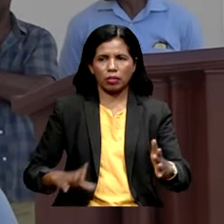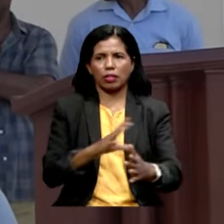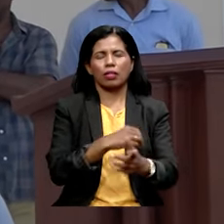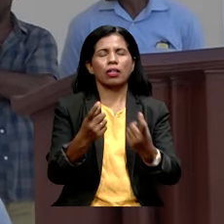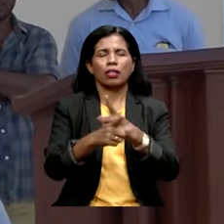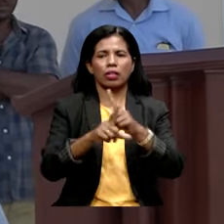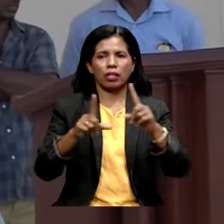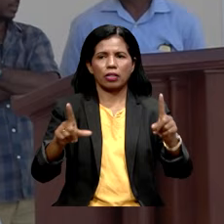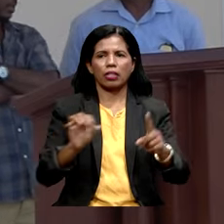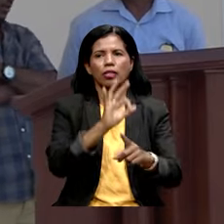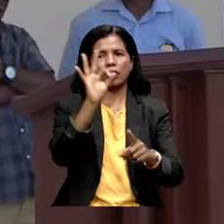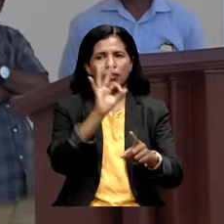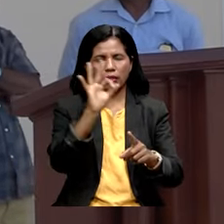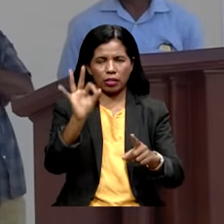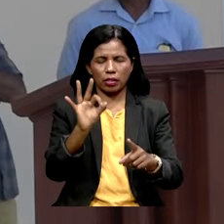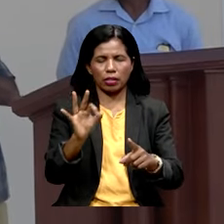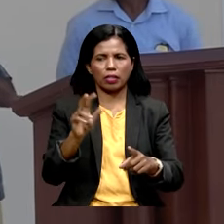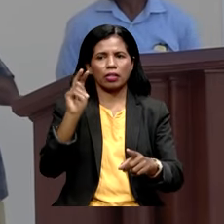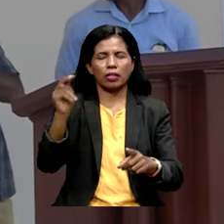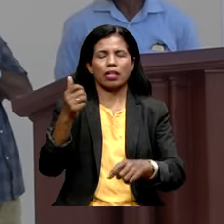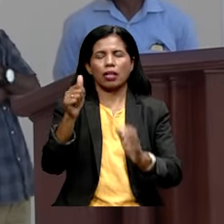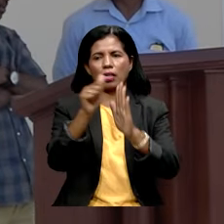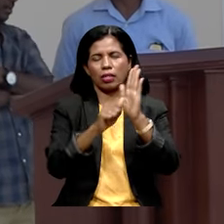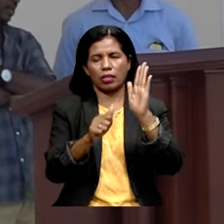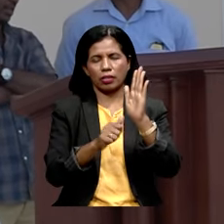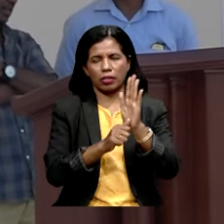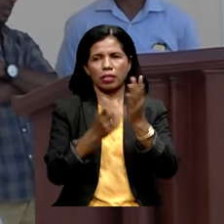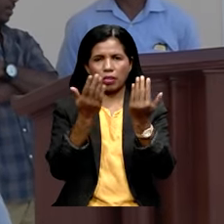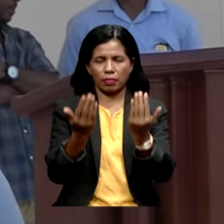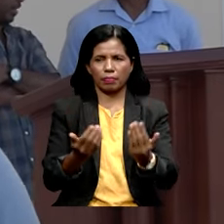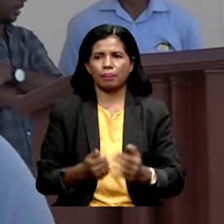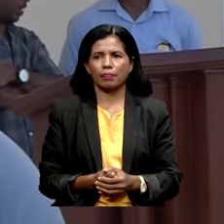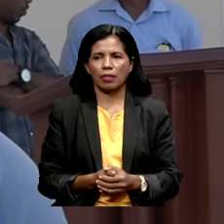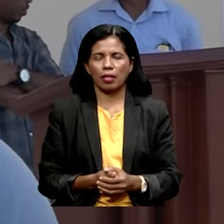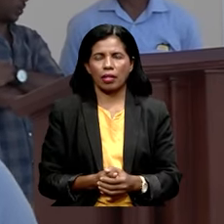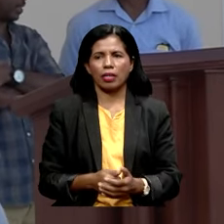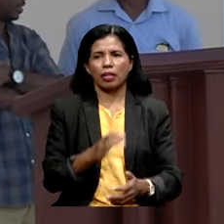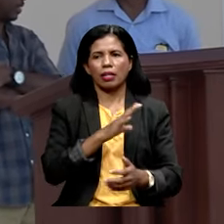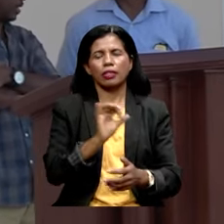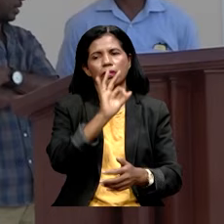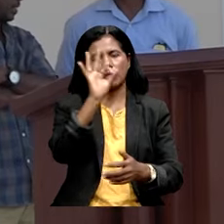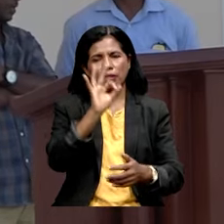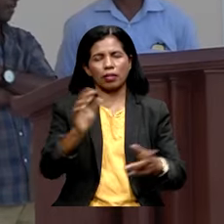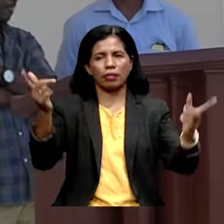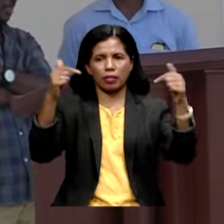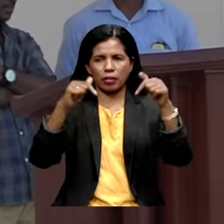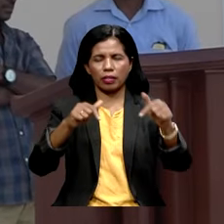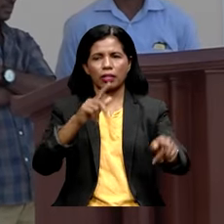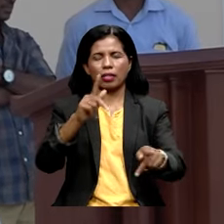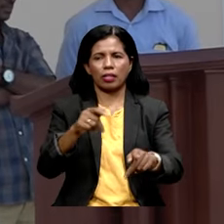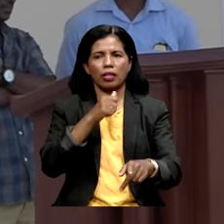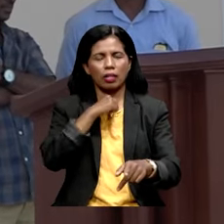a sexta magnini agenda kamane tuan. Ne espera que até sexta-feira mai sua